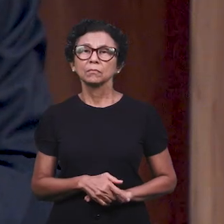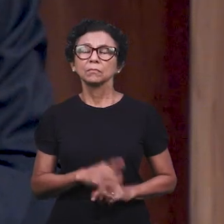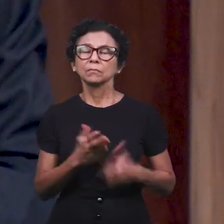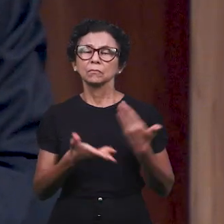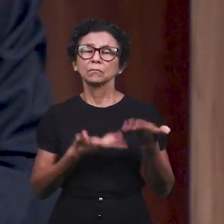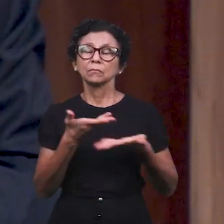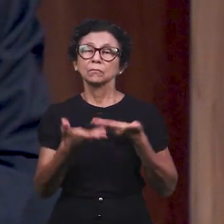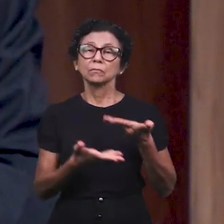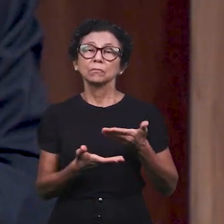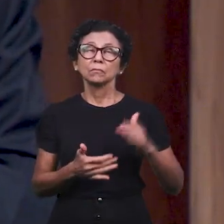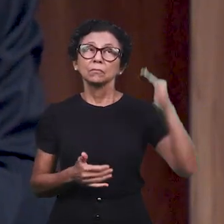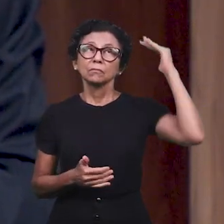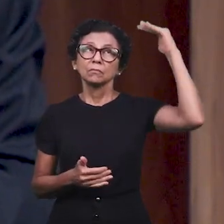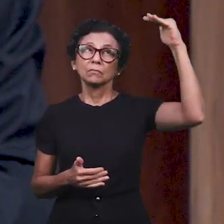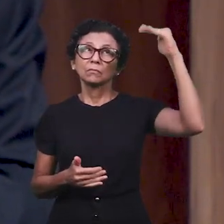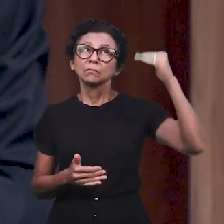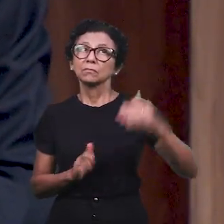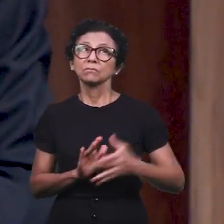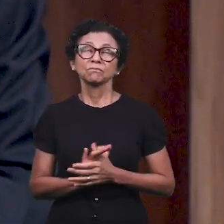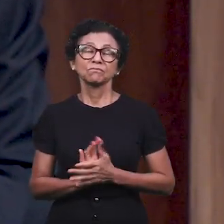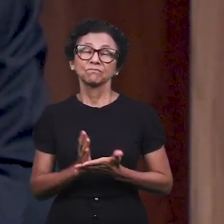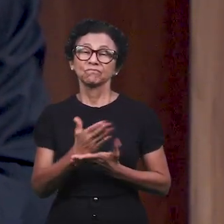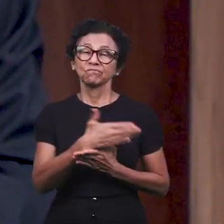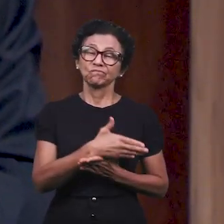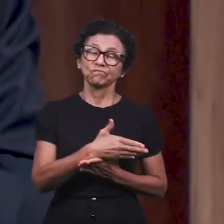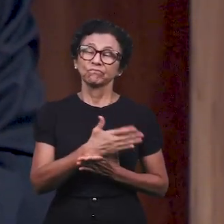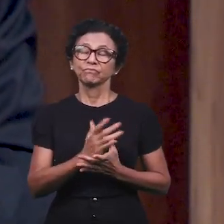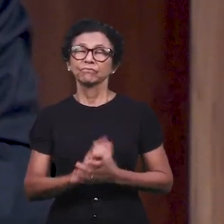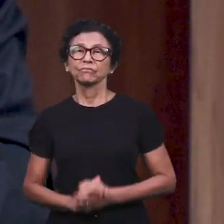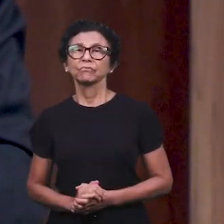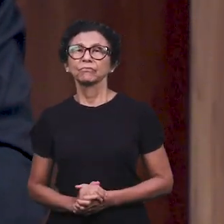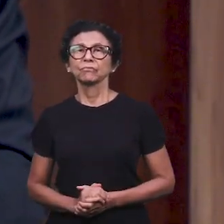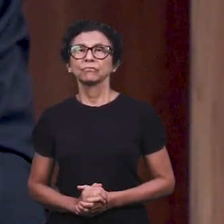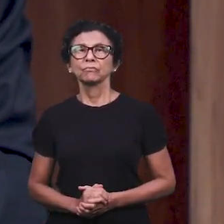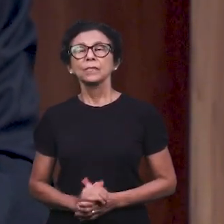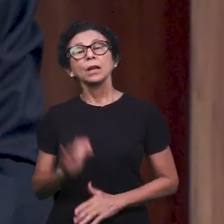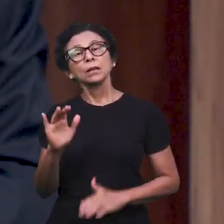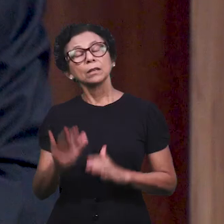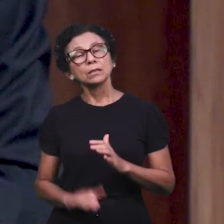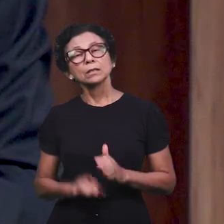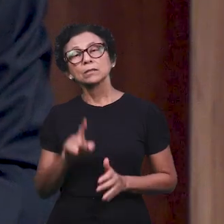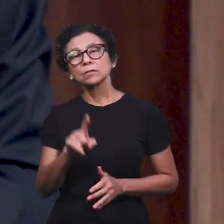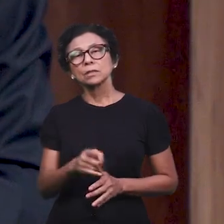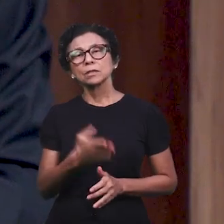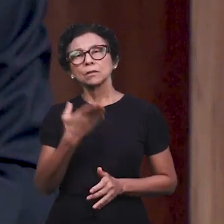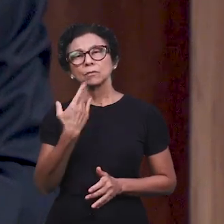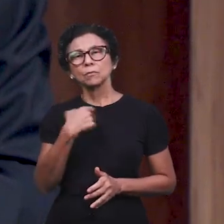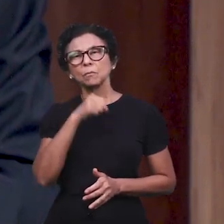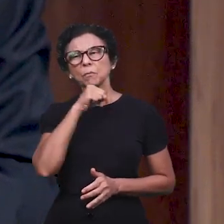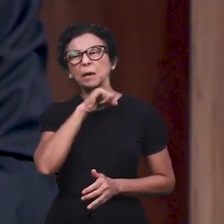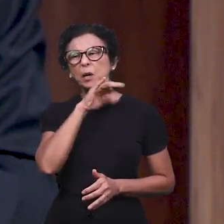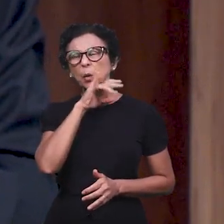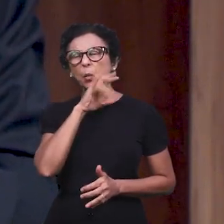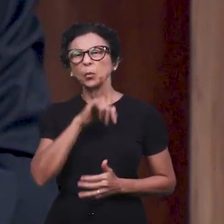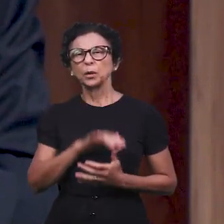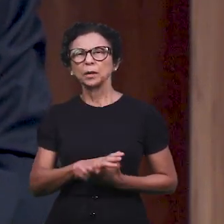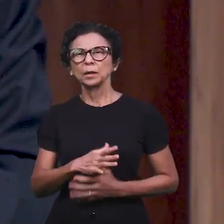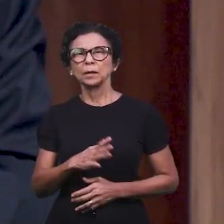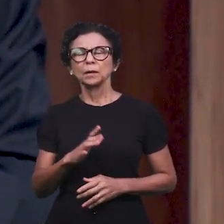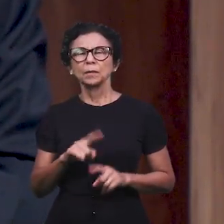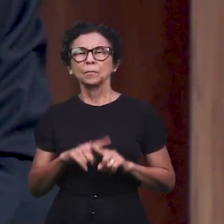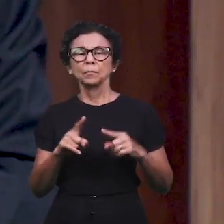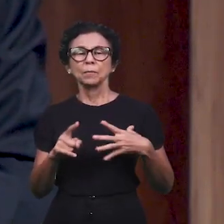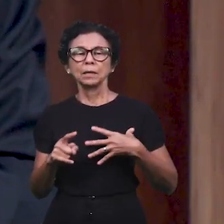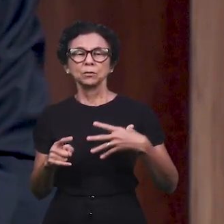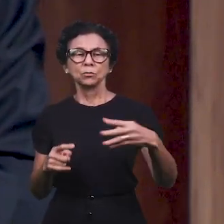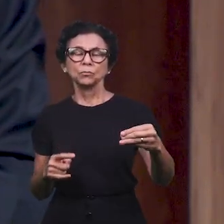até consegue. Às vezes você não deu uma boa criação, você não foi um bom pai, mas como a árvore era boa, ele,